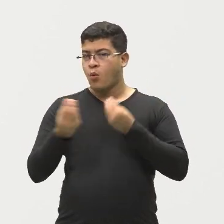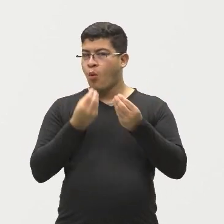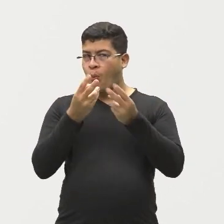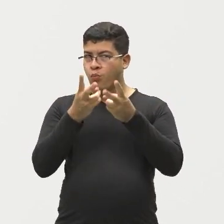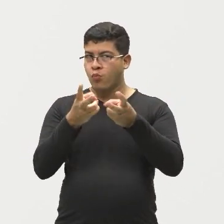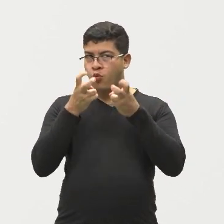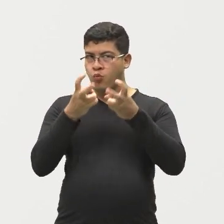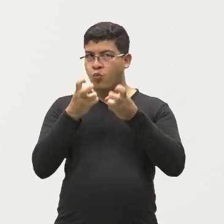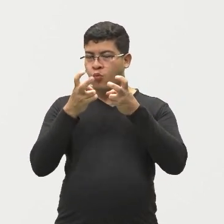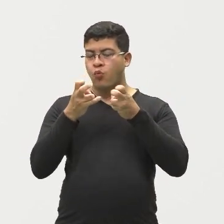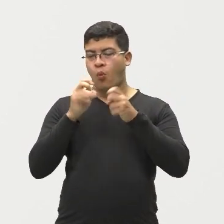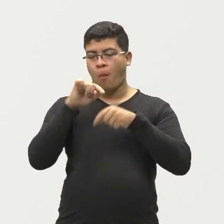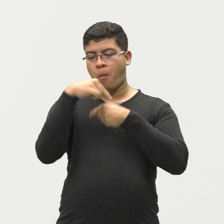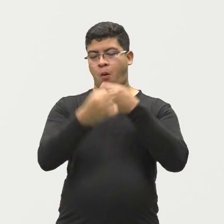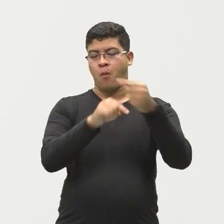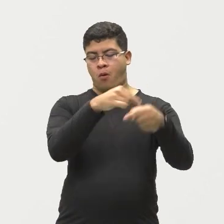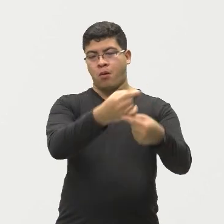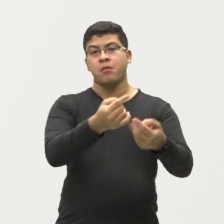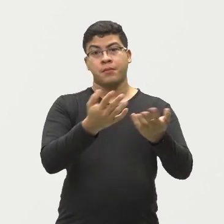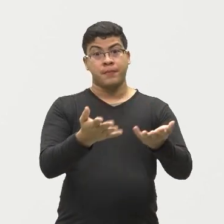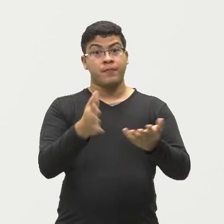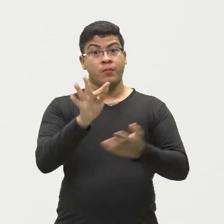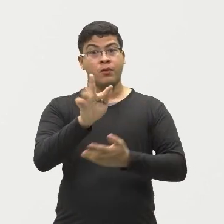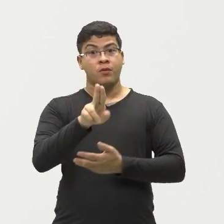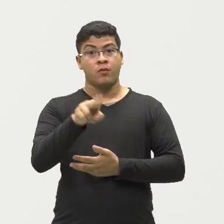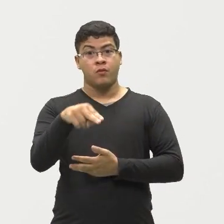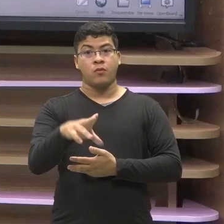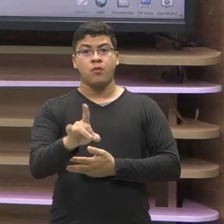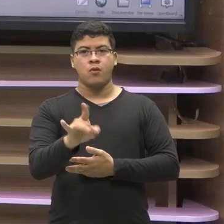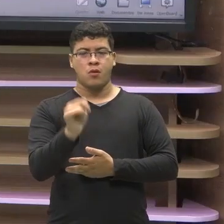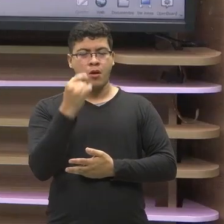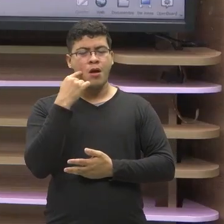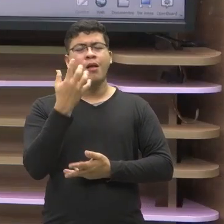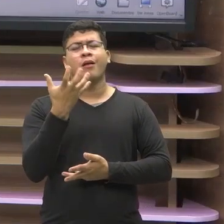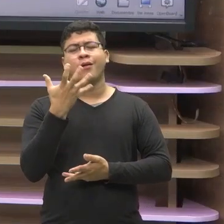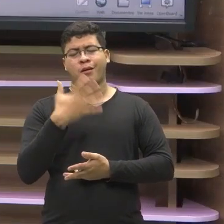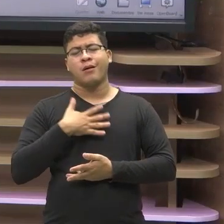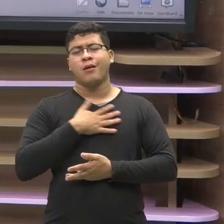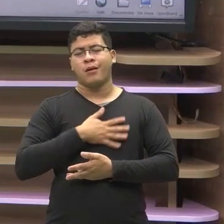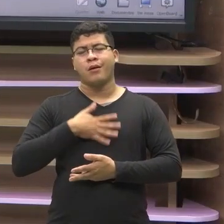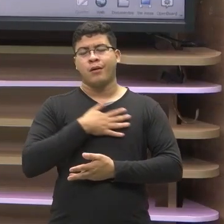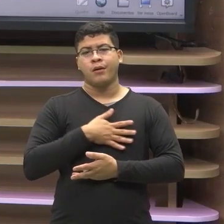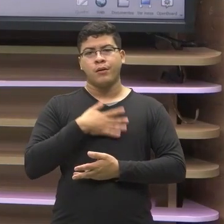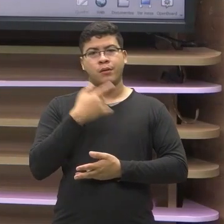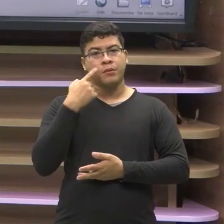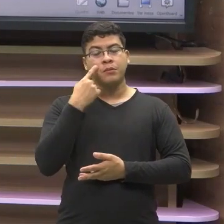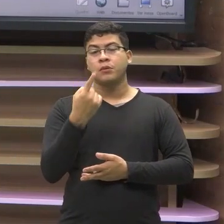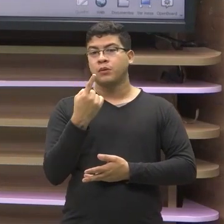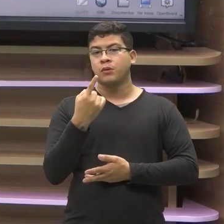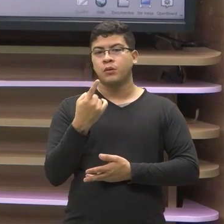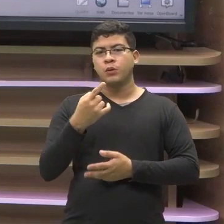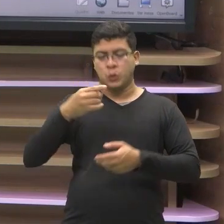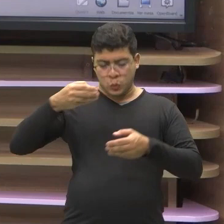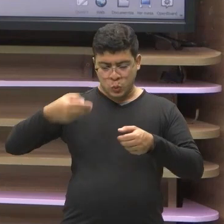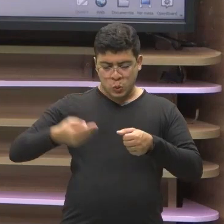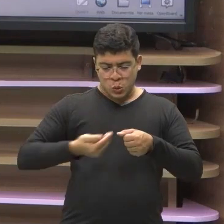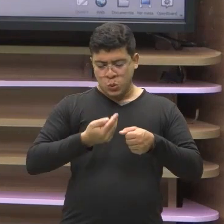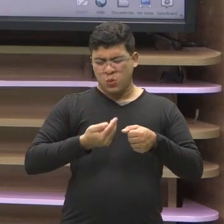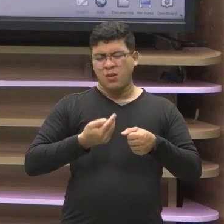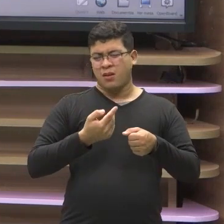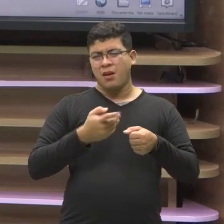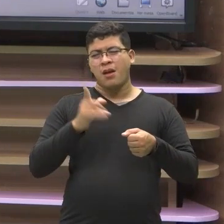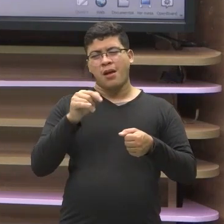se reproduzir. E geralmente o fungo, ele gosta de regiões que são mais úmidas, né? Então lá embaixo da unha, né, é bem comum a